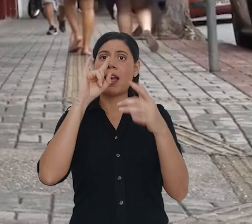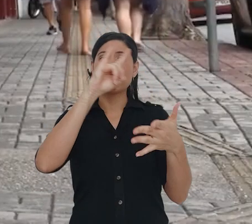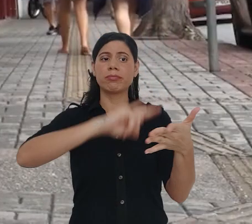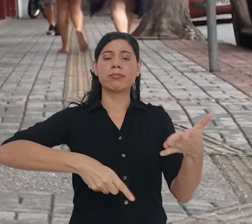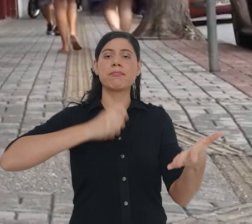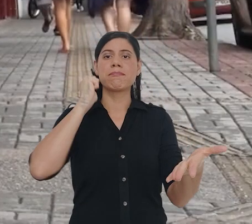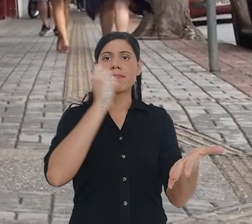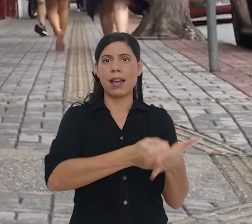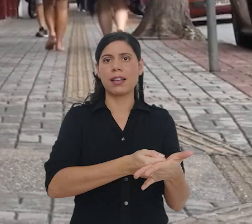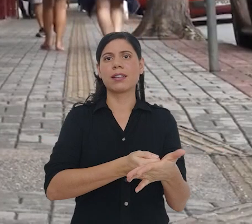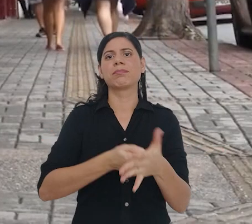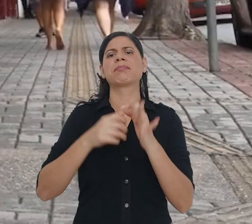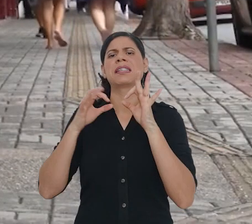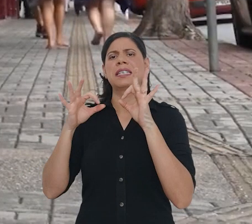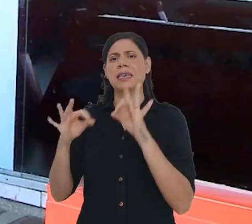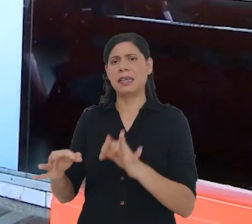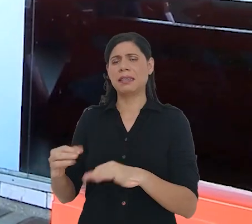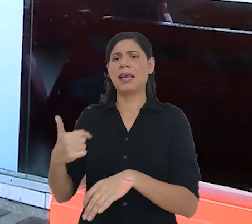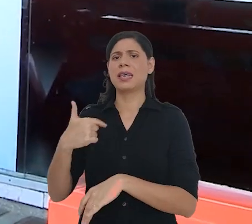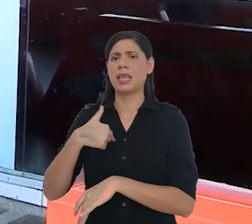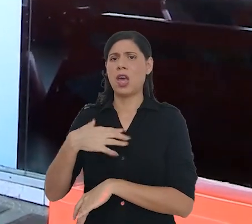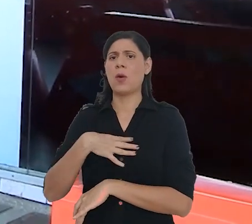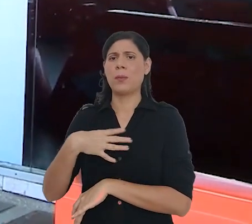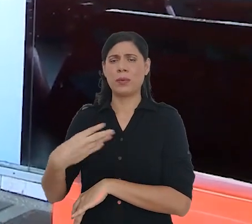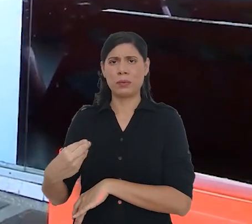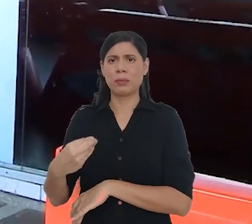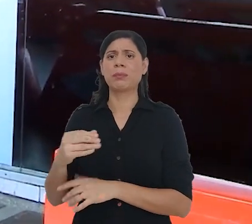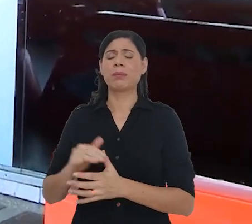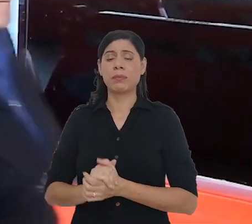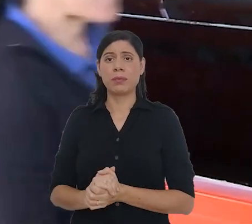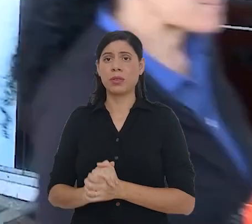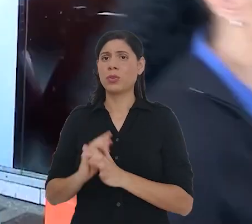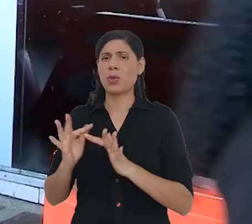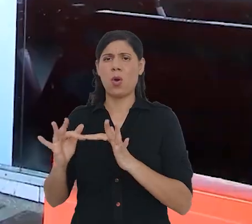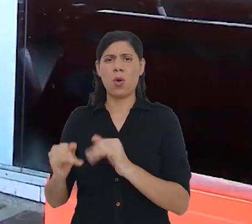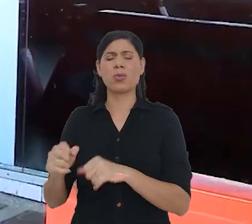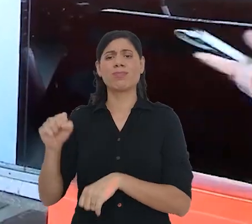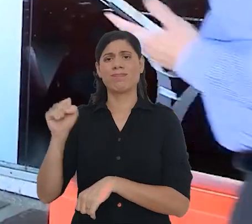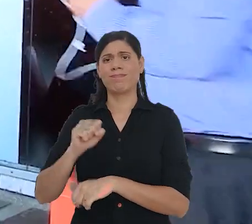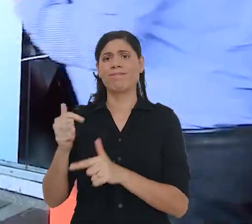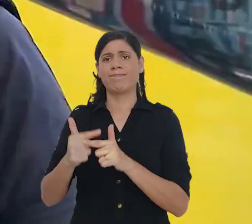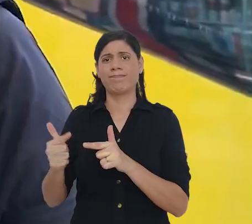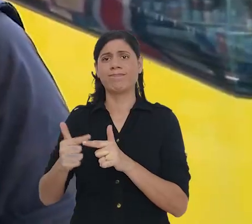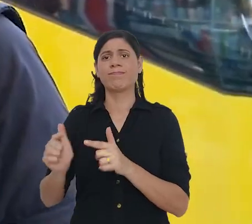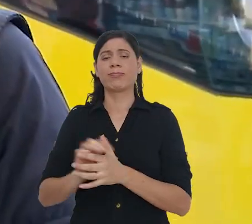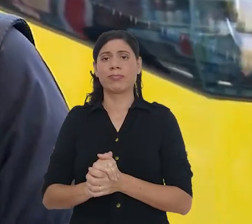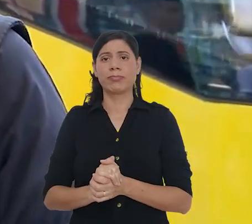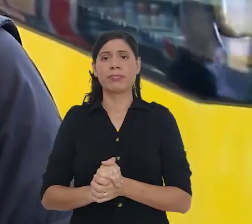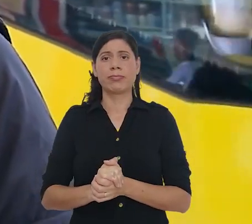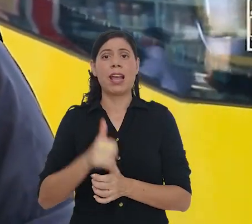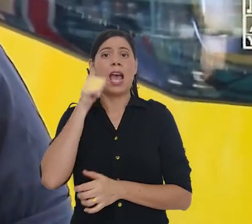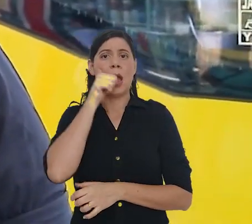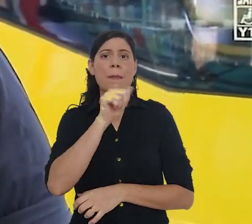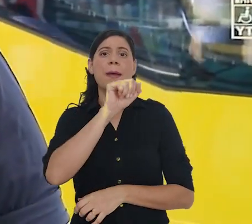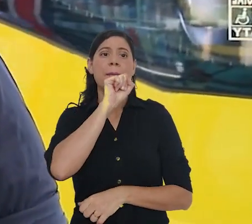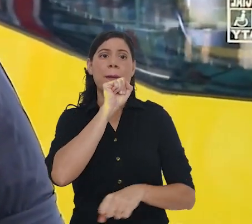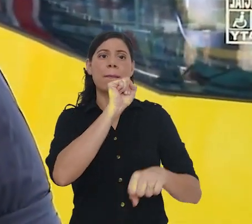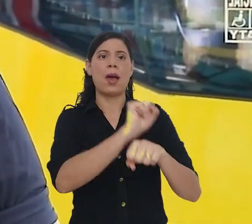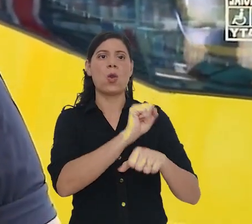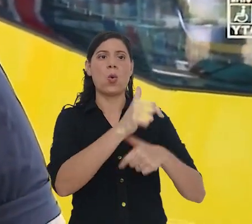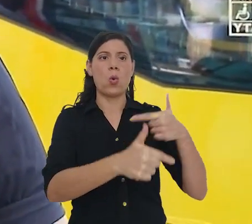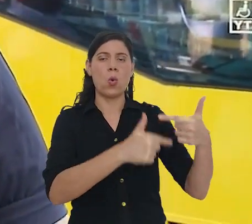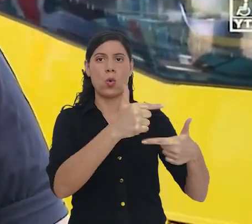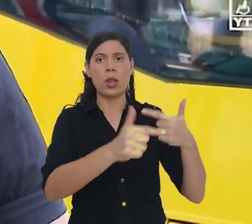pagar contas. Com certeza. Eu, como meus filhos também. Todos nós tivemos, sim. A minha mãe teve, né? Porque ela